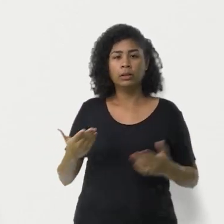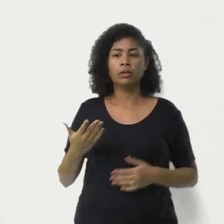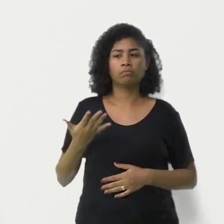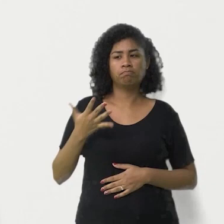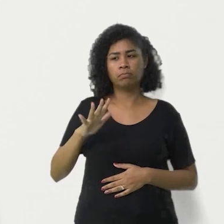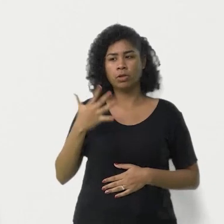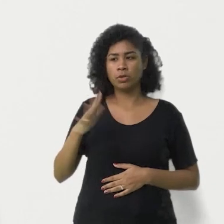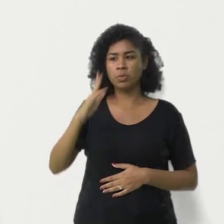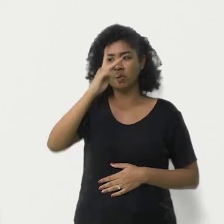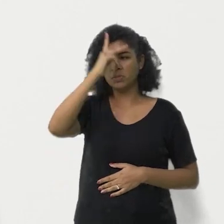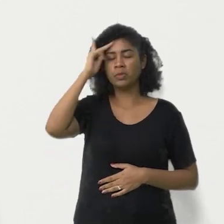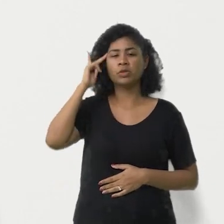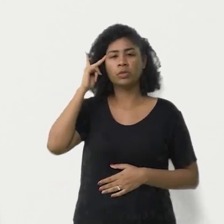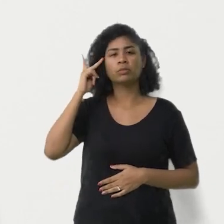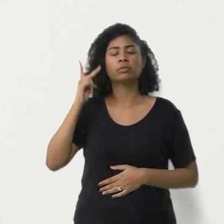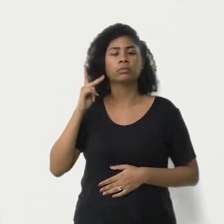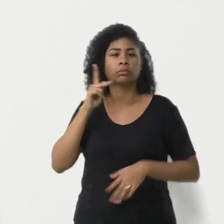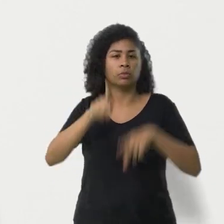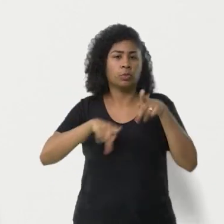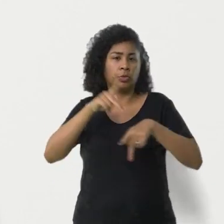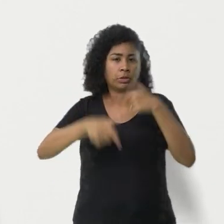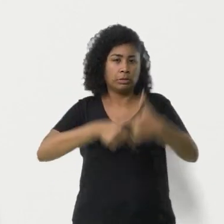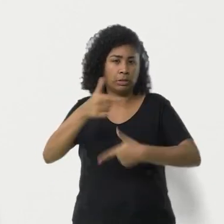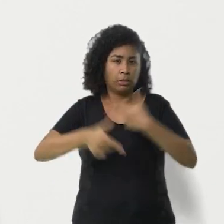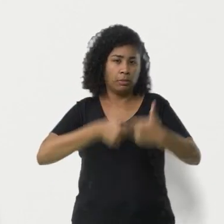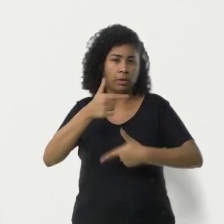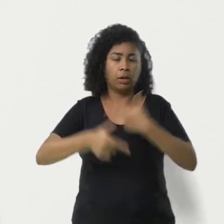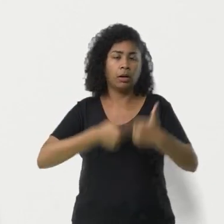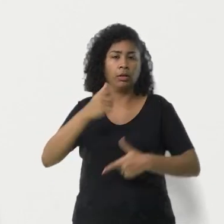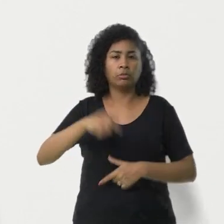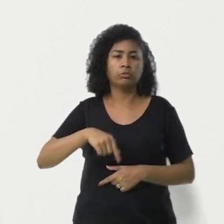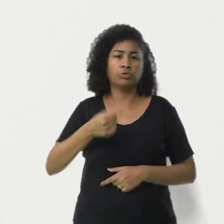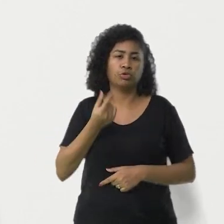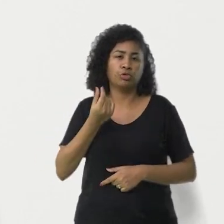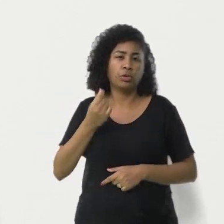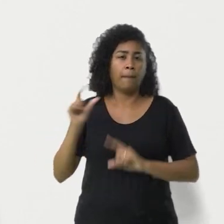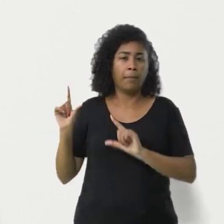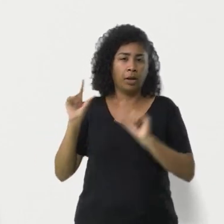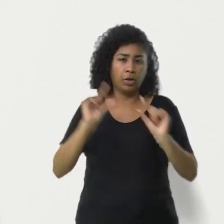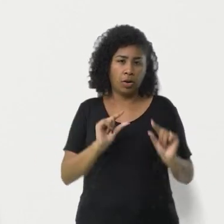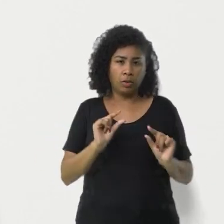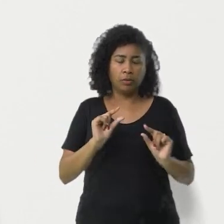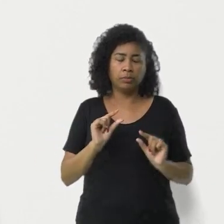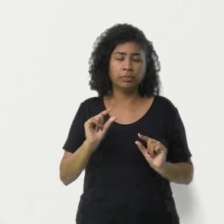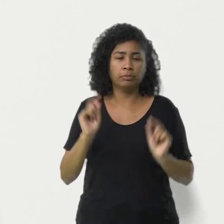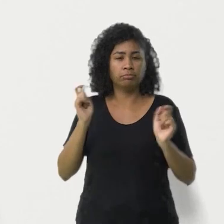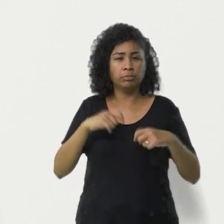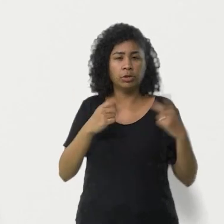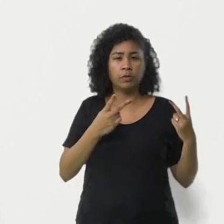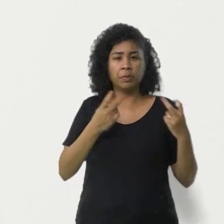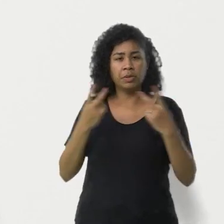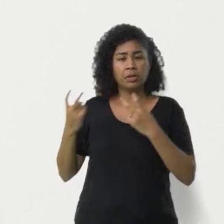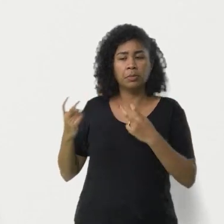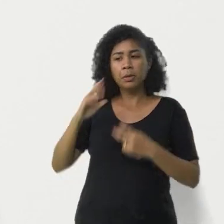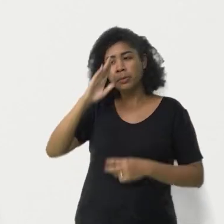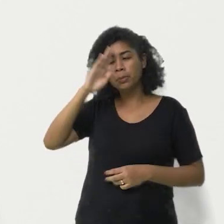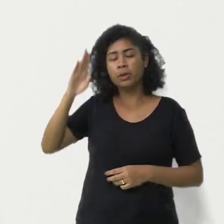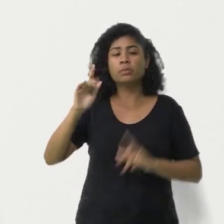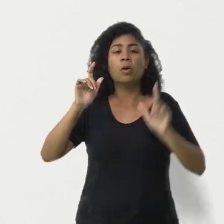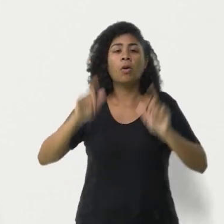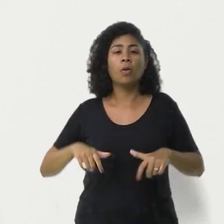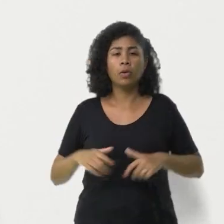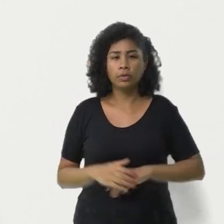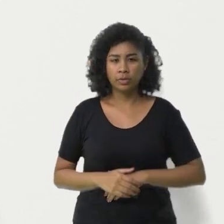aí dos trabalhadores da população com menores rendimentos, a gente verifica principalmente em que